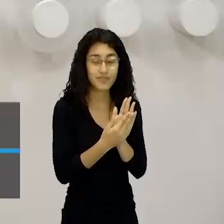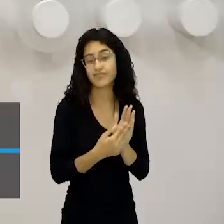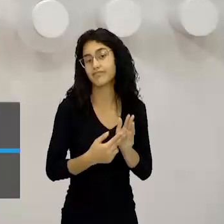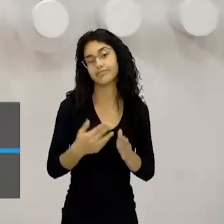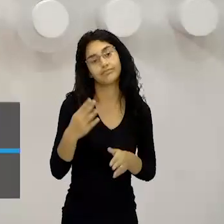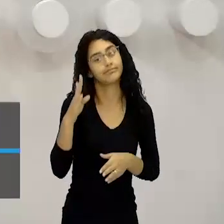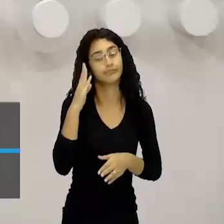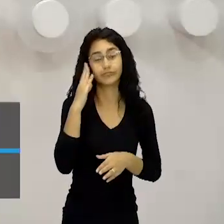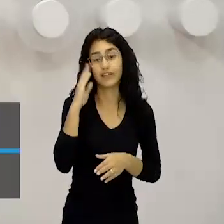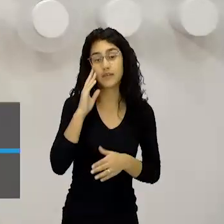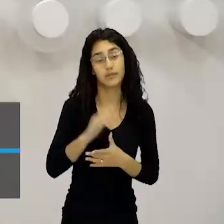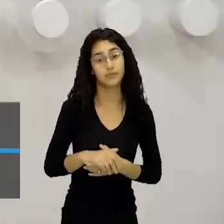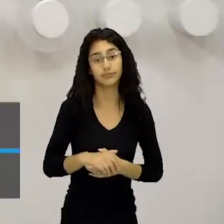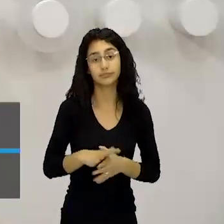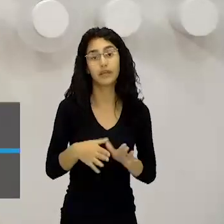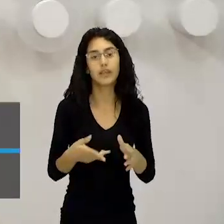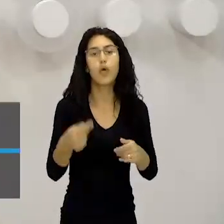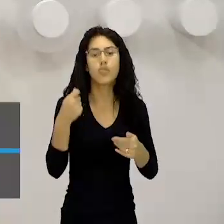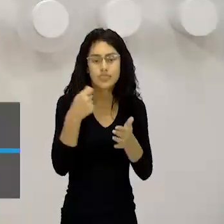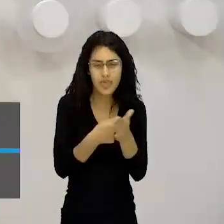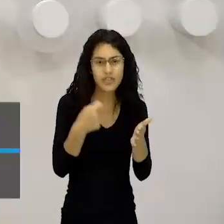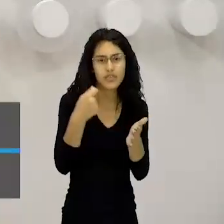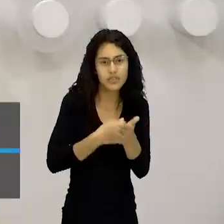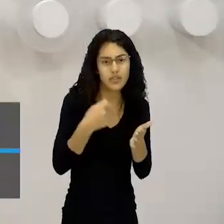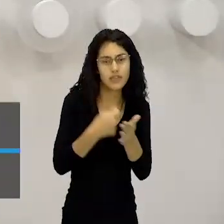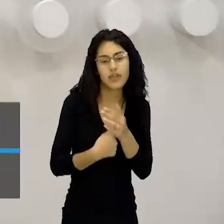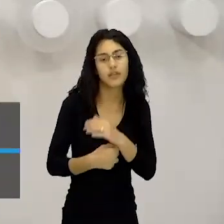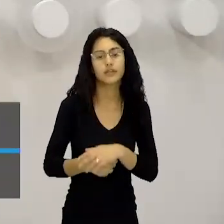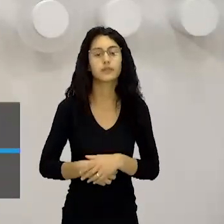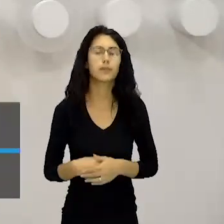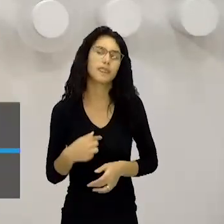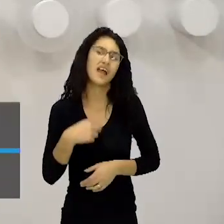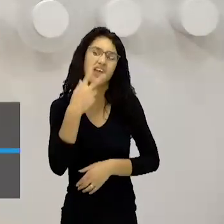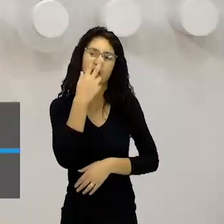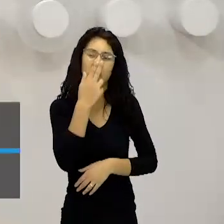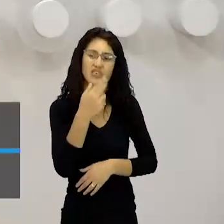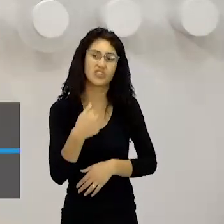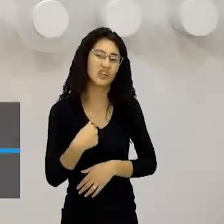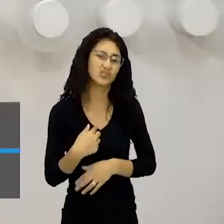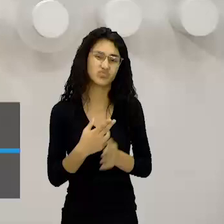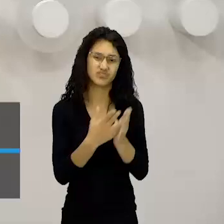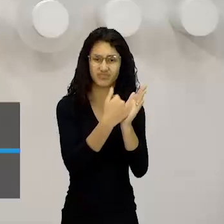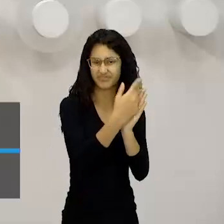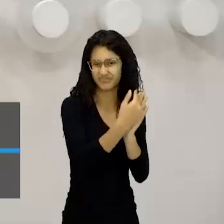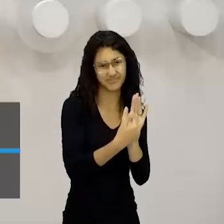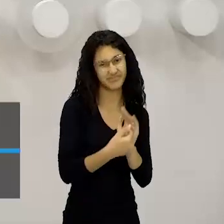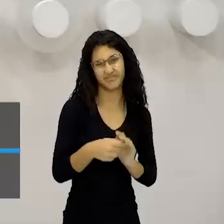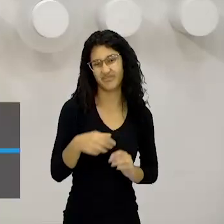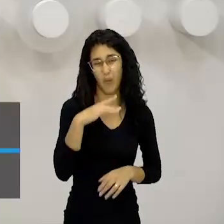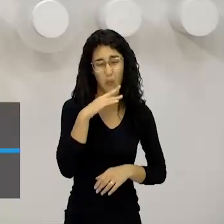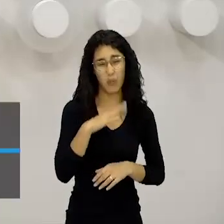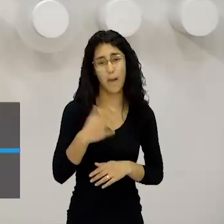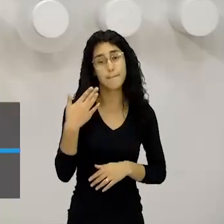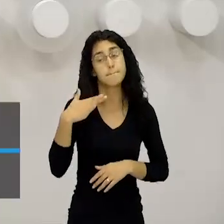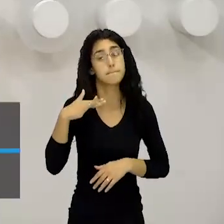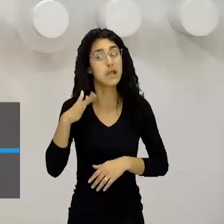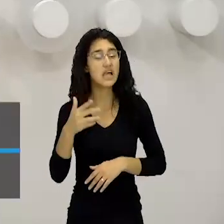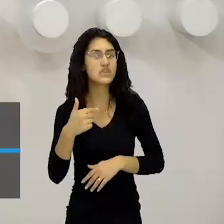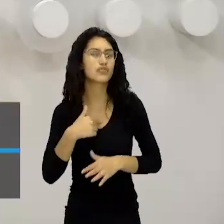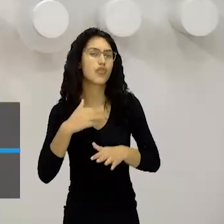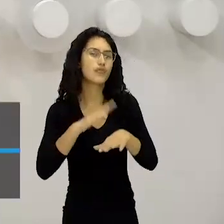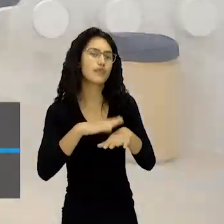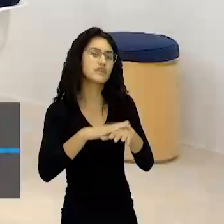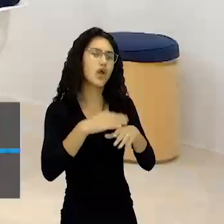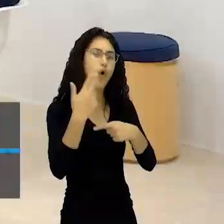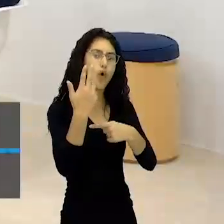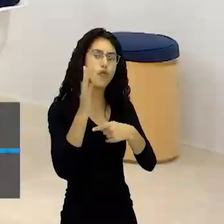saber. Exatamente. Então, se arrisque para você fazer. Professor, olha, eu acho que eu não sou bom no desenho não, mas eu vou para fazer um